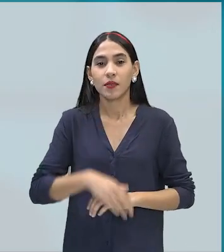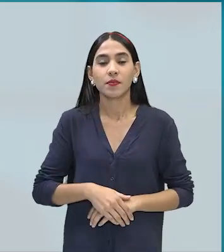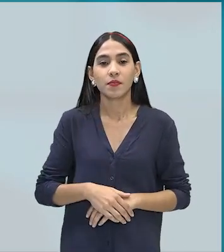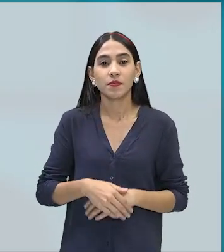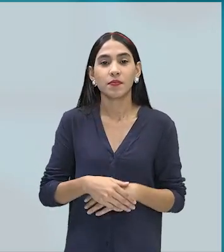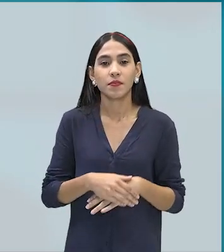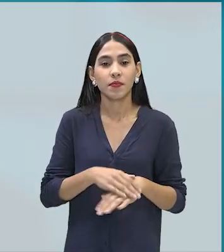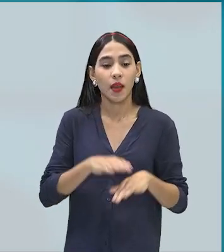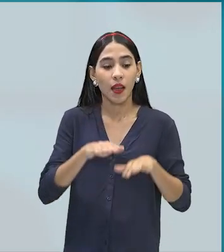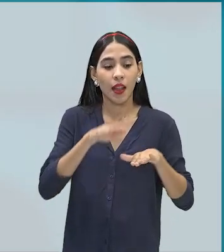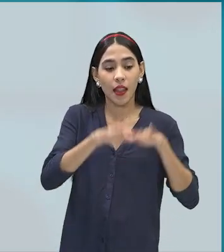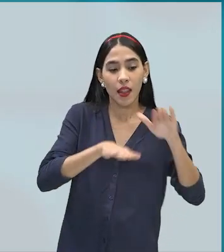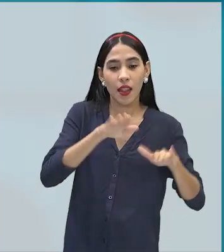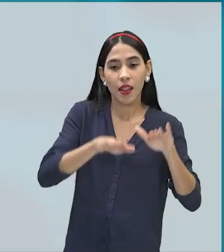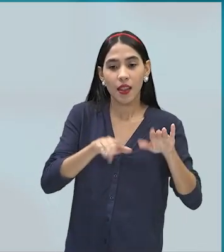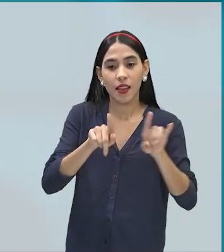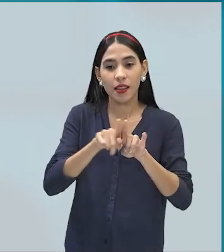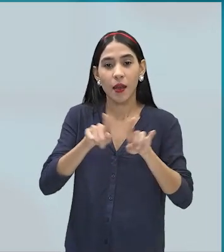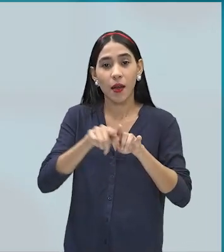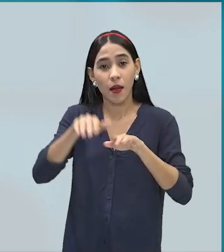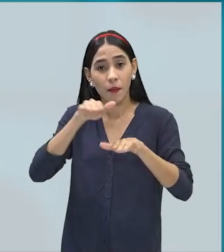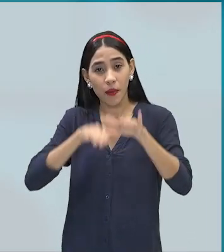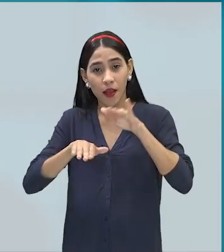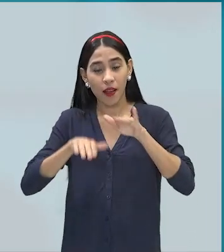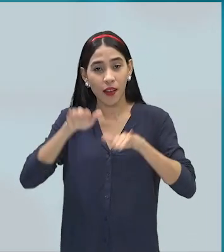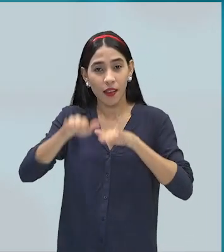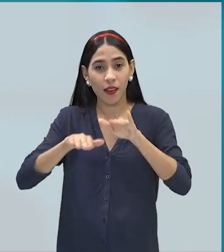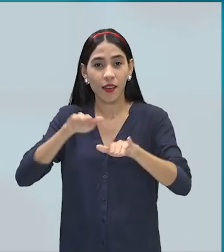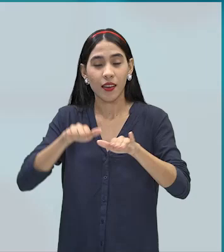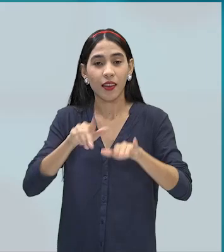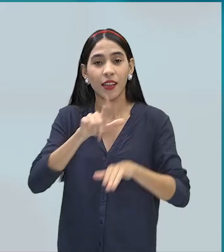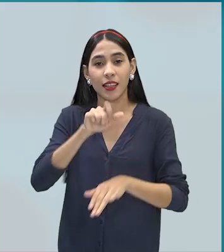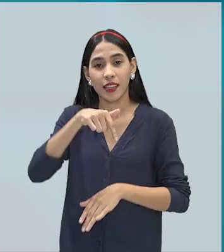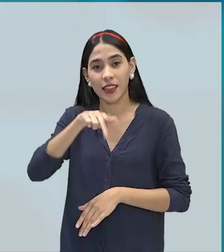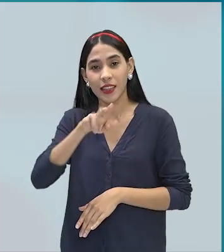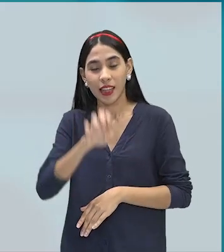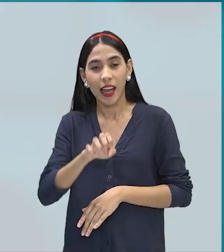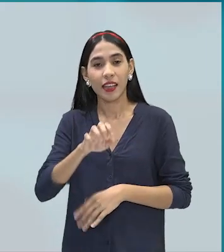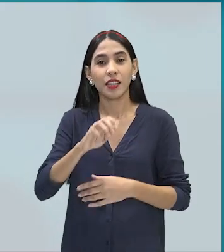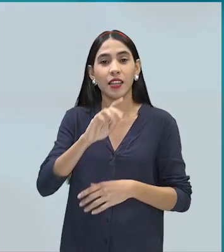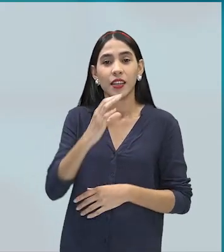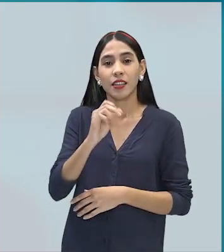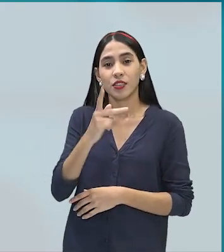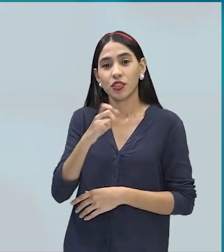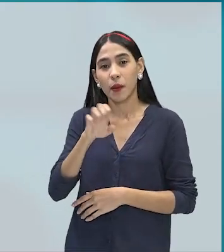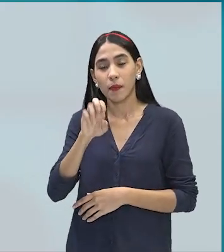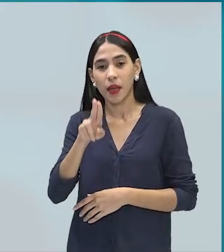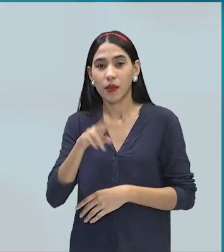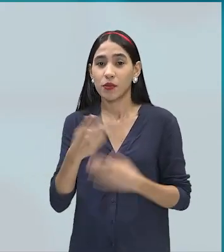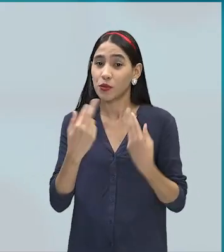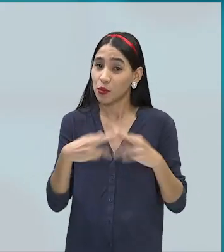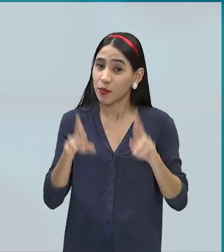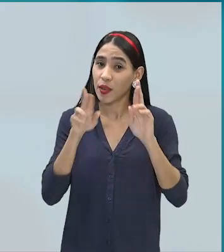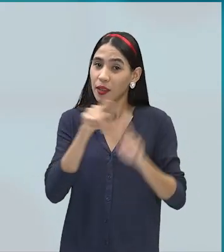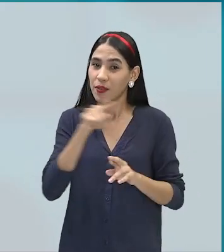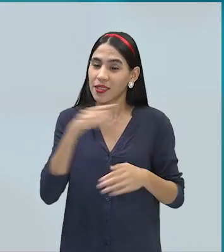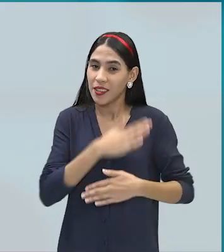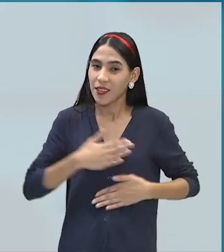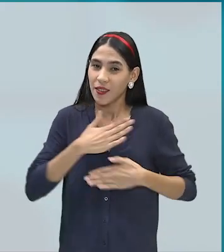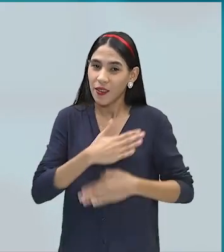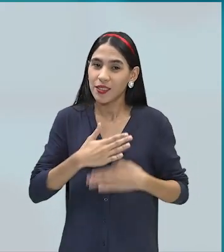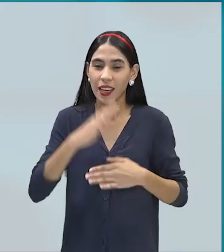passada lateral, trás e frente, leque, caminhada, chapéu, certo? Espero que vocês tenham gostado